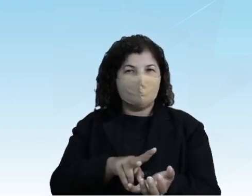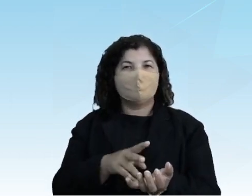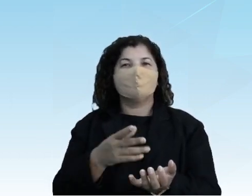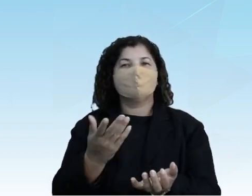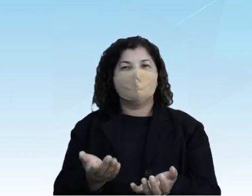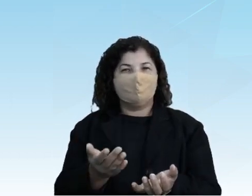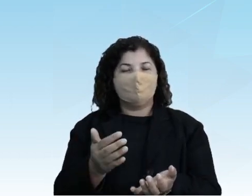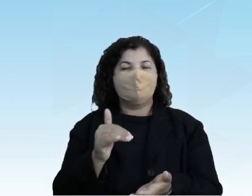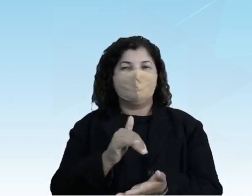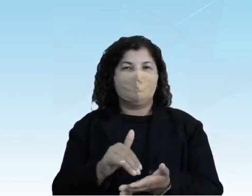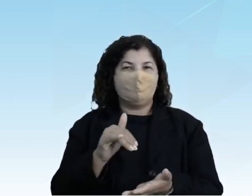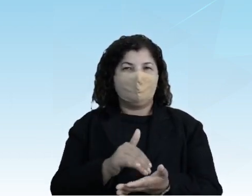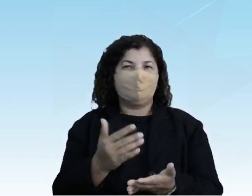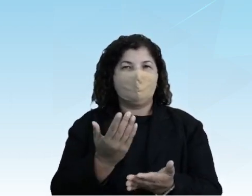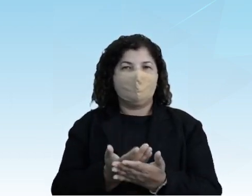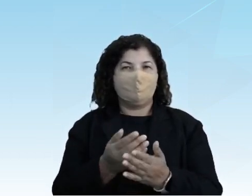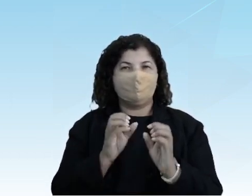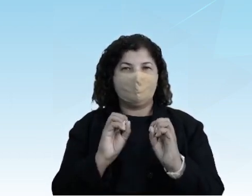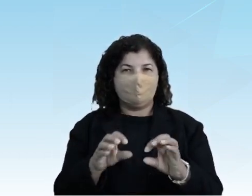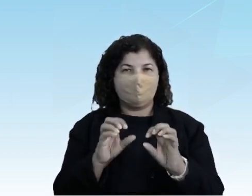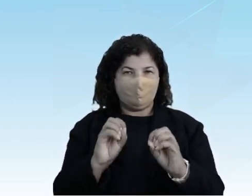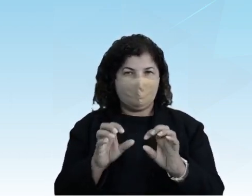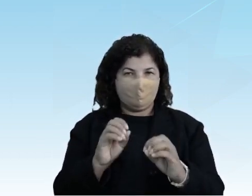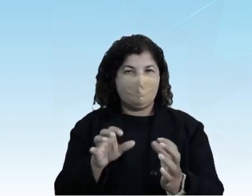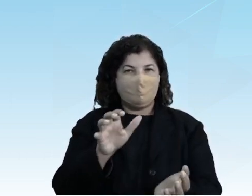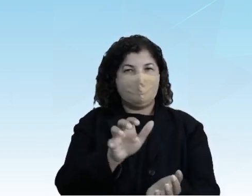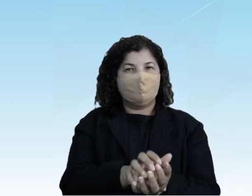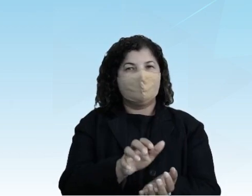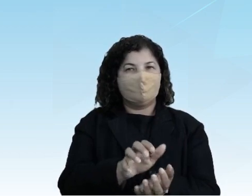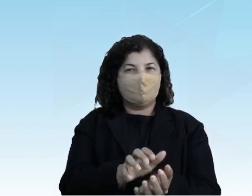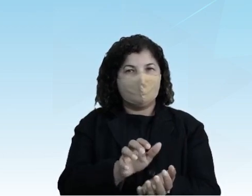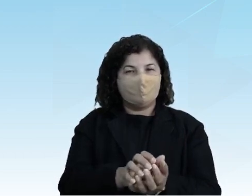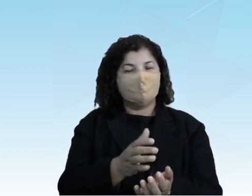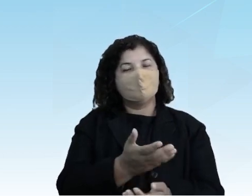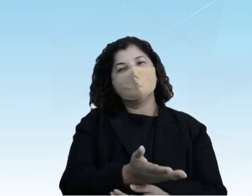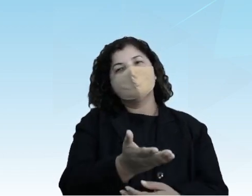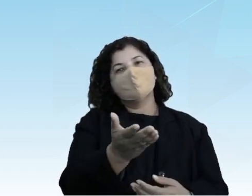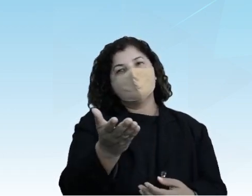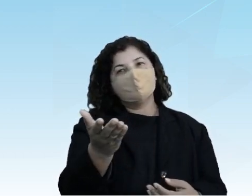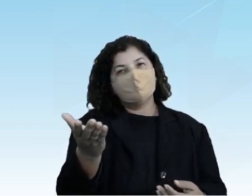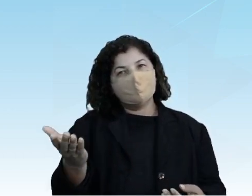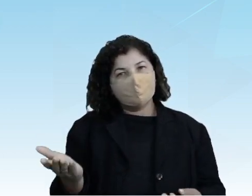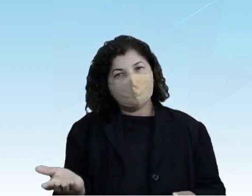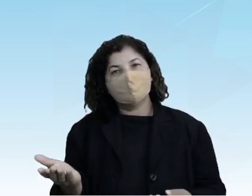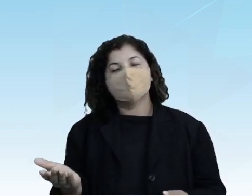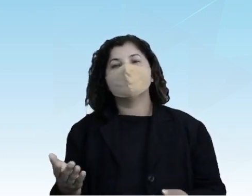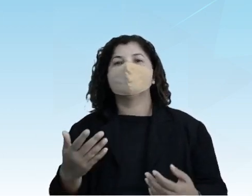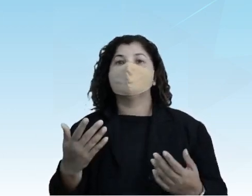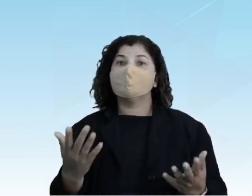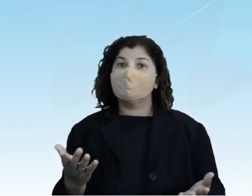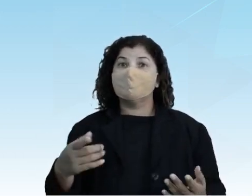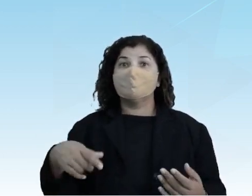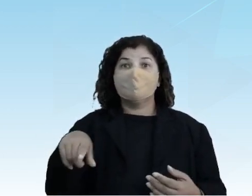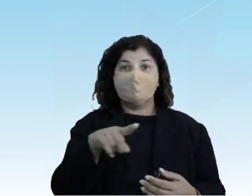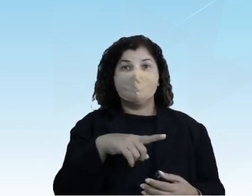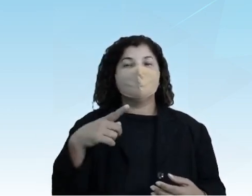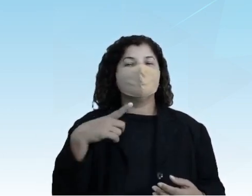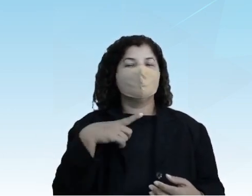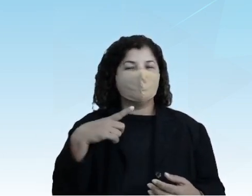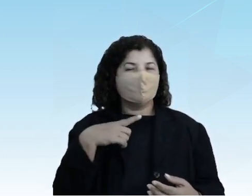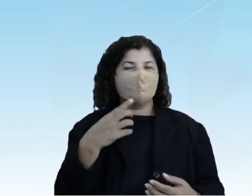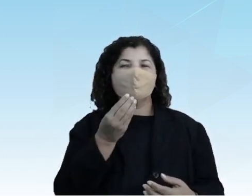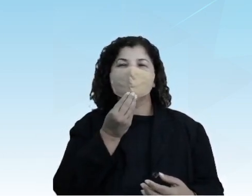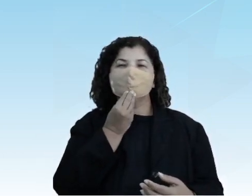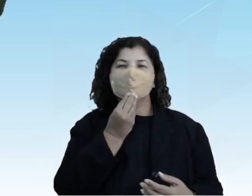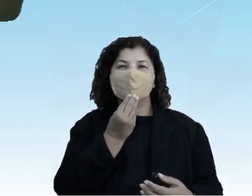pela Secretaria de Educação do Estado de Pernambuco, para vocês, né, isso. Então vocês estão tendo a